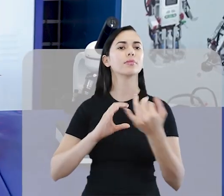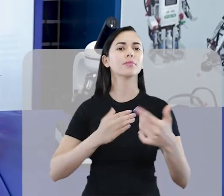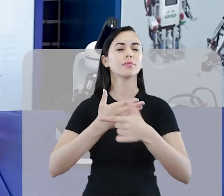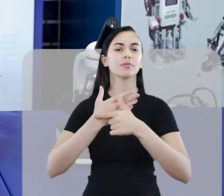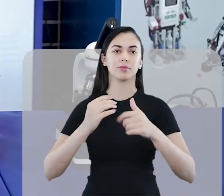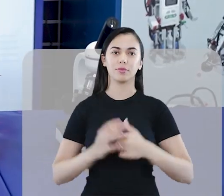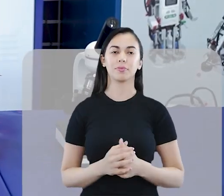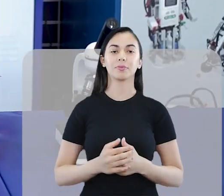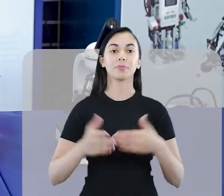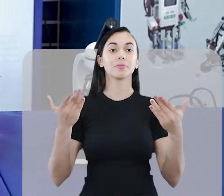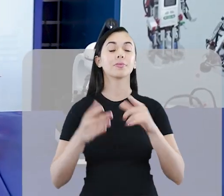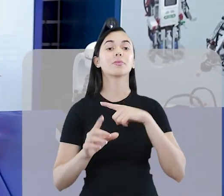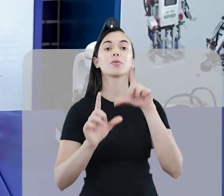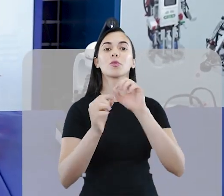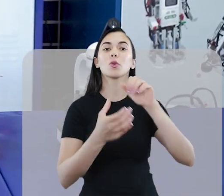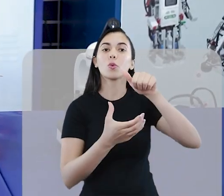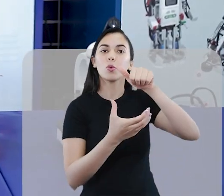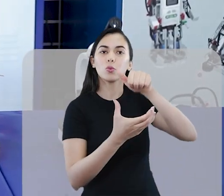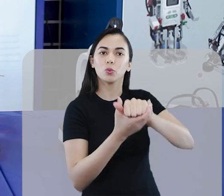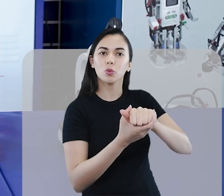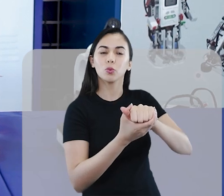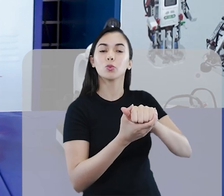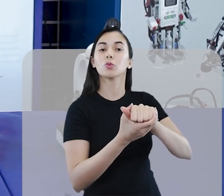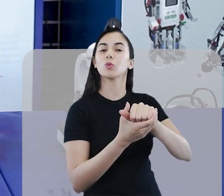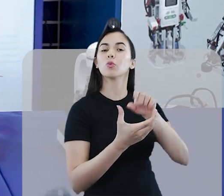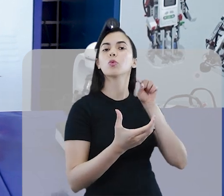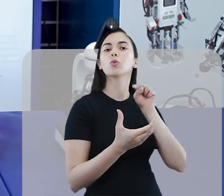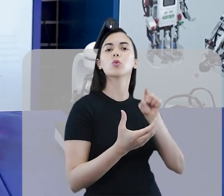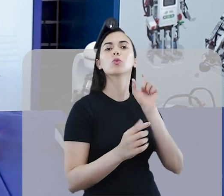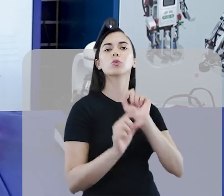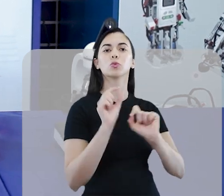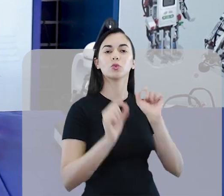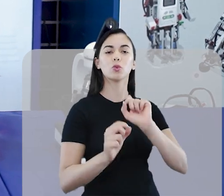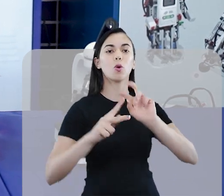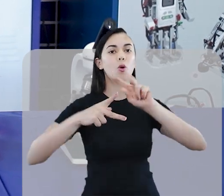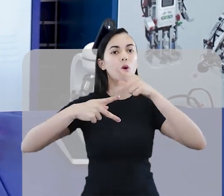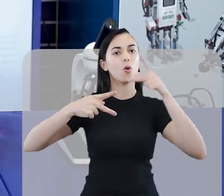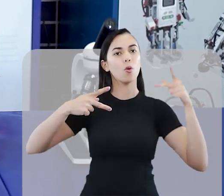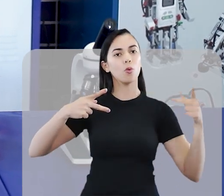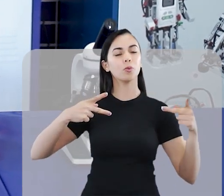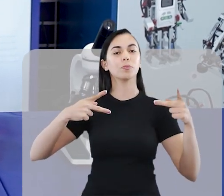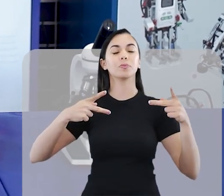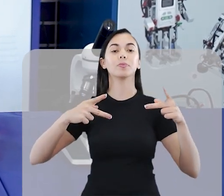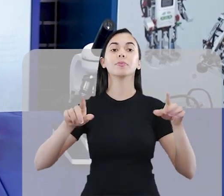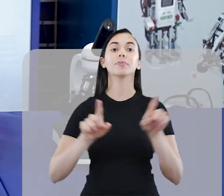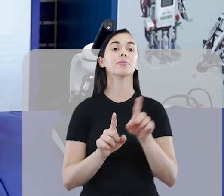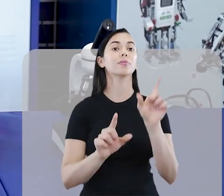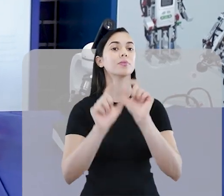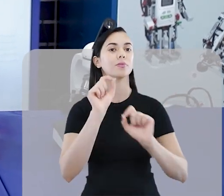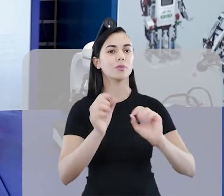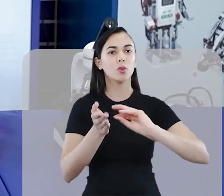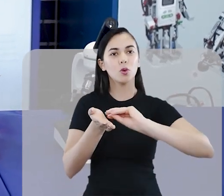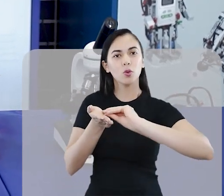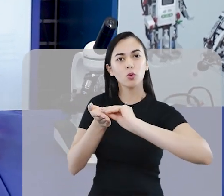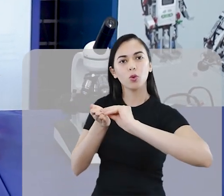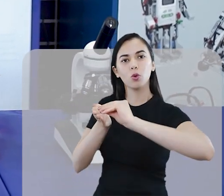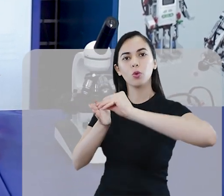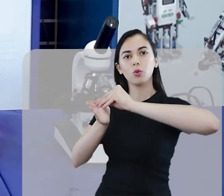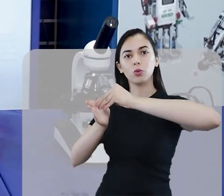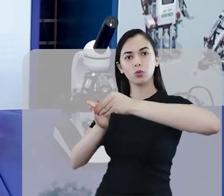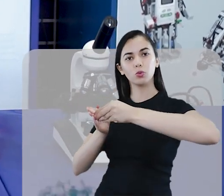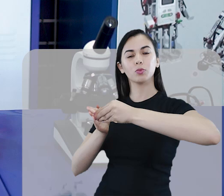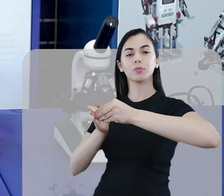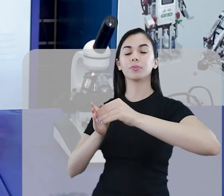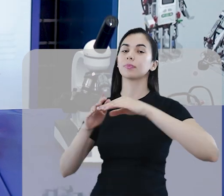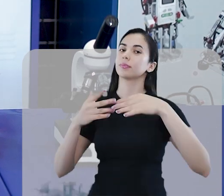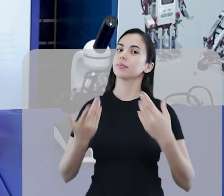os ribossomos, eles são responsáveis pela síntese de proteínas. Nós também temos o retículo endoplasmático,